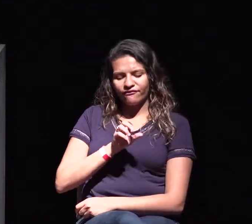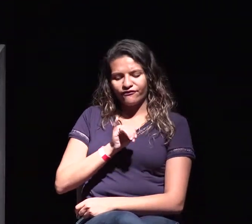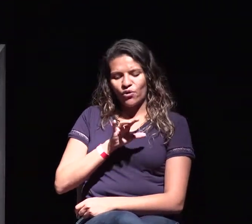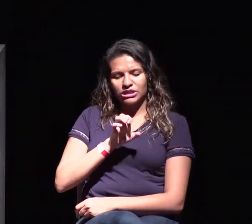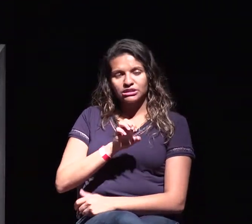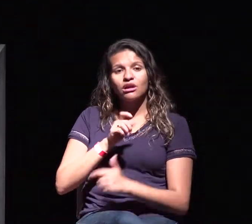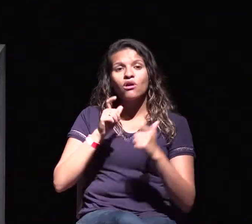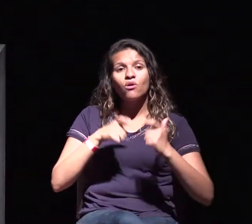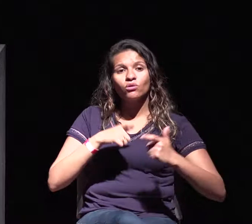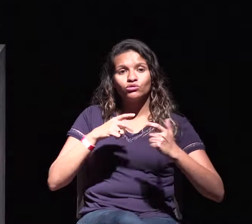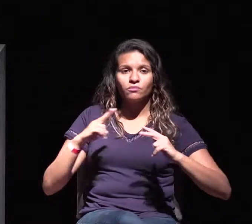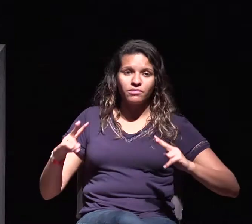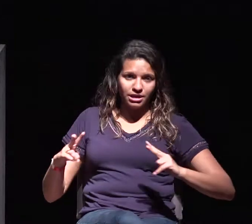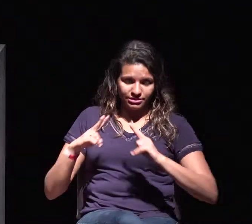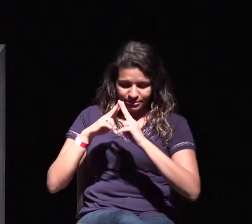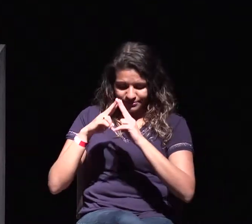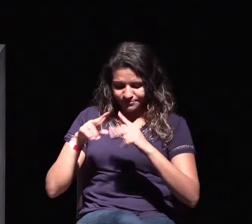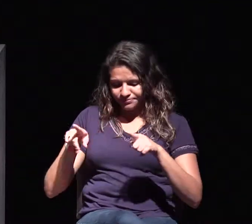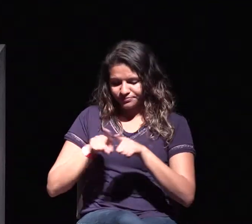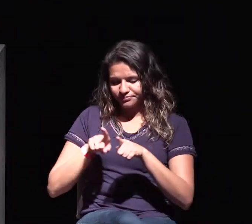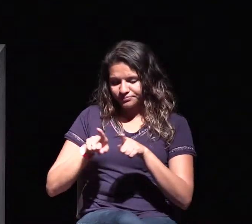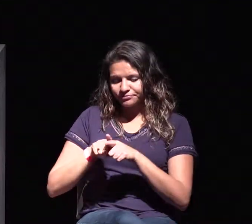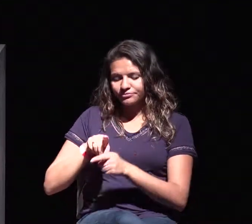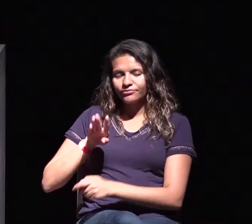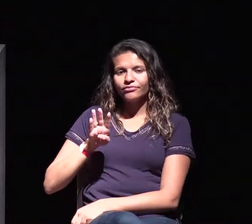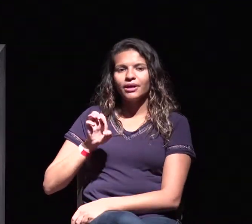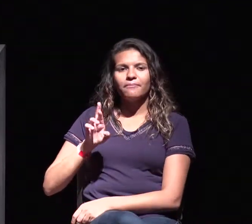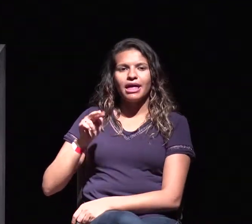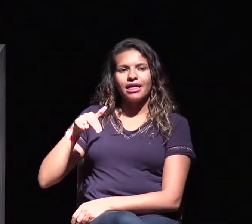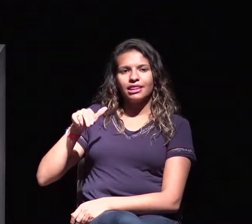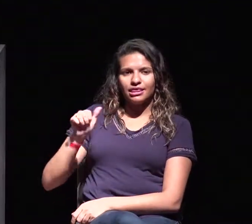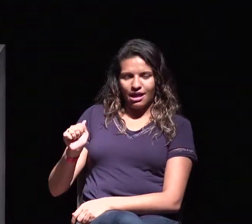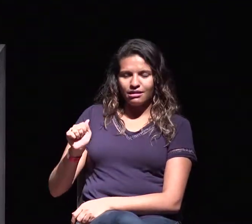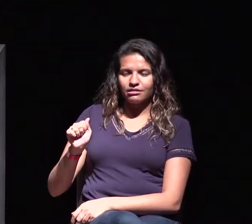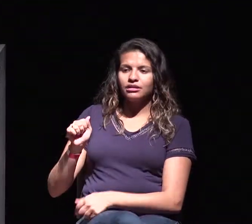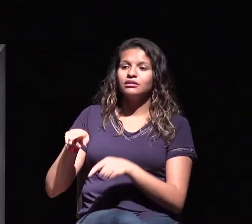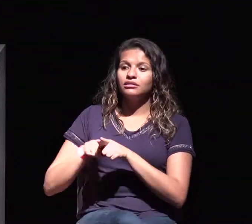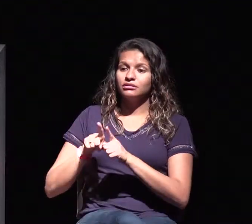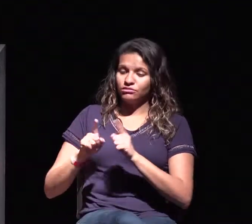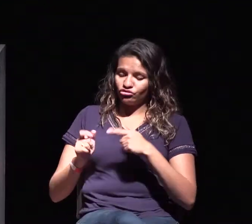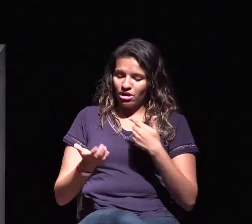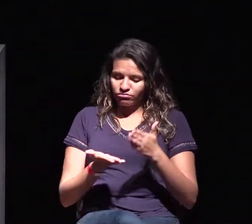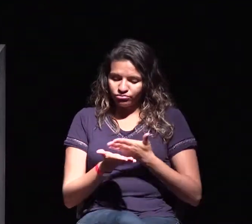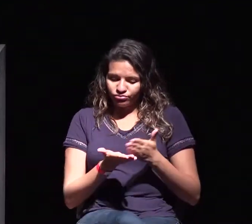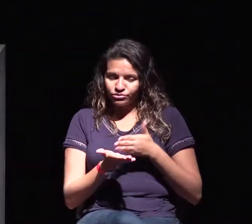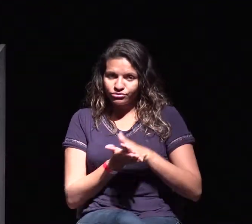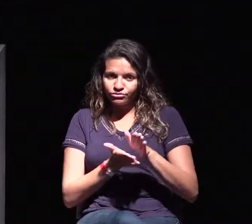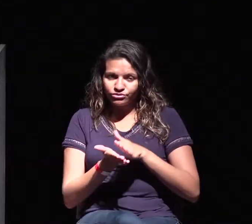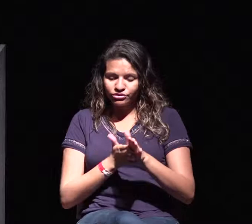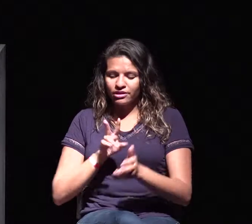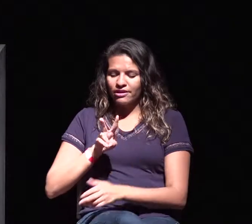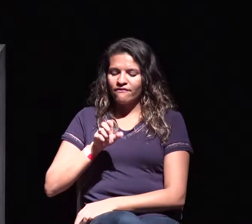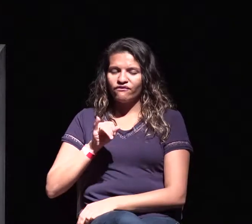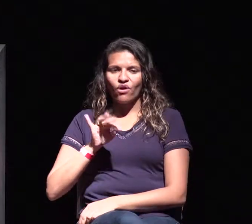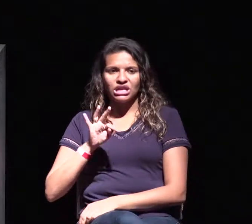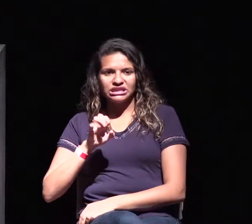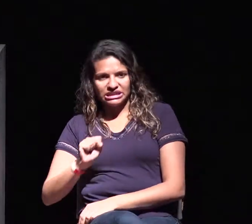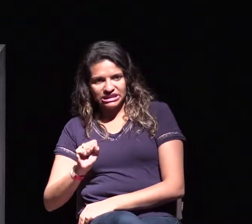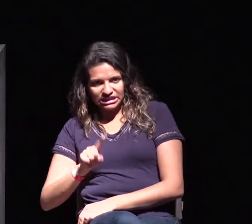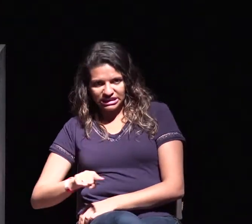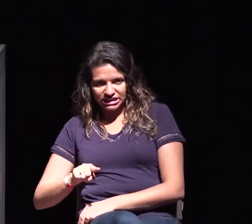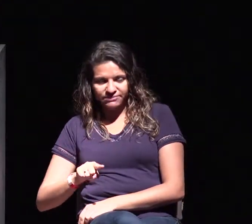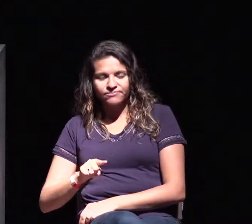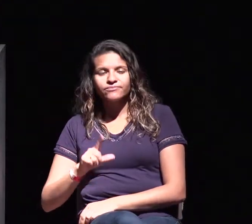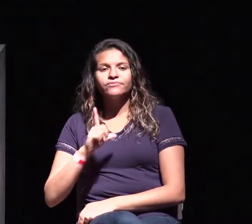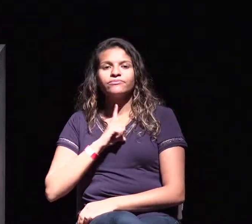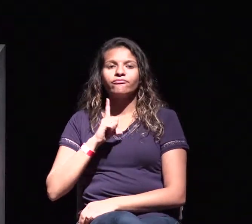Pompidou, em Paris, e na Kunsthalle, em Berna, além de editar a célebre antologia Voids. Entre várias outras